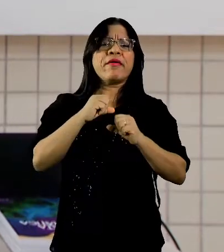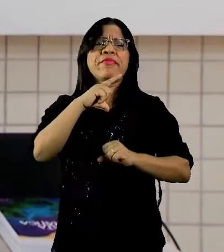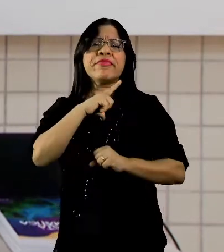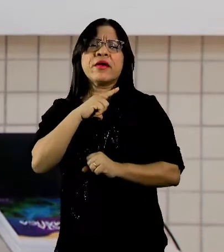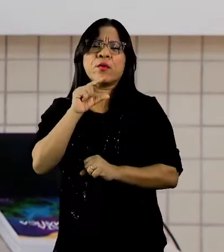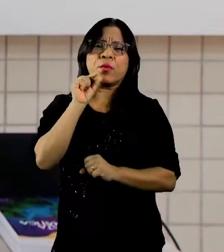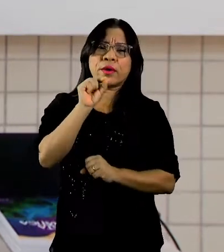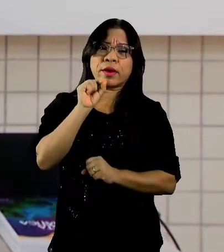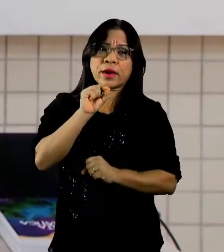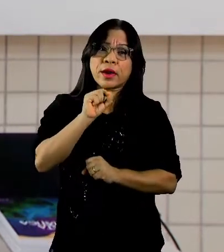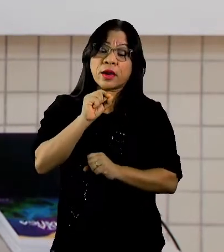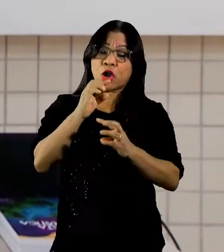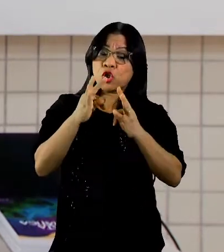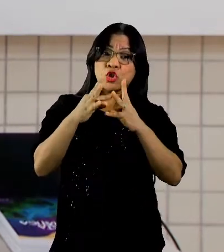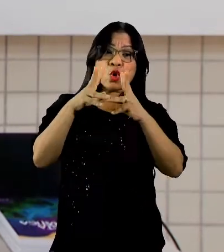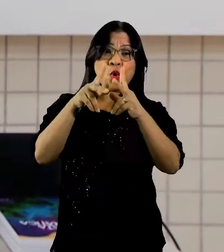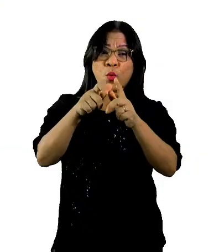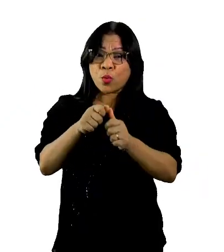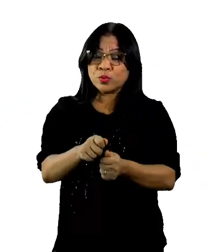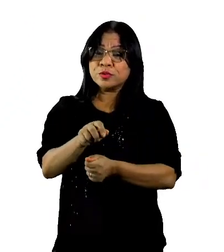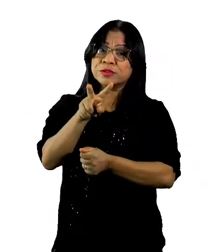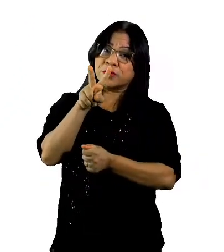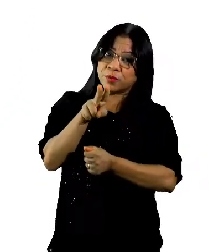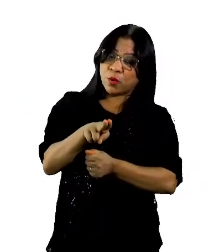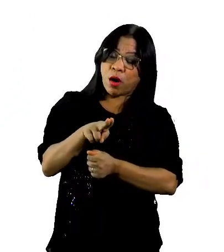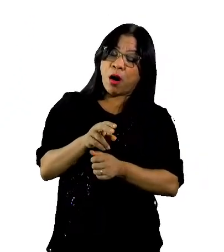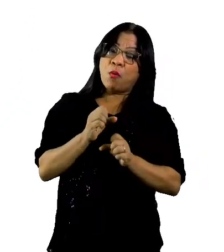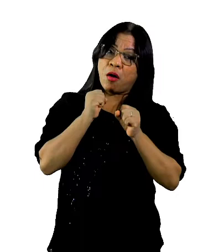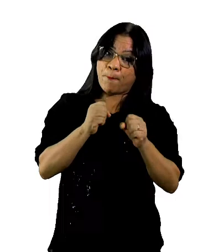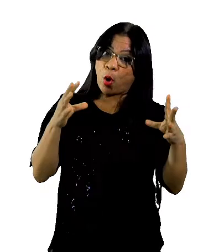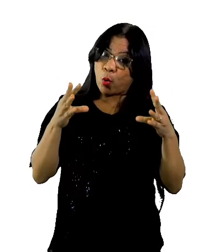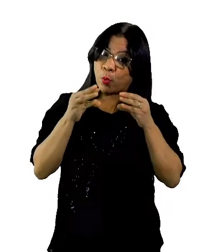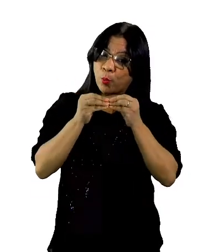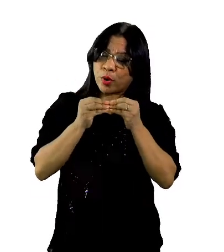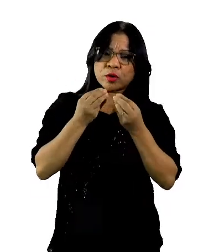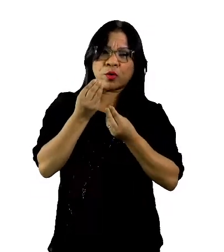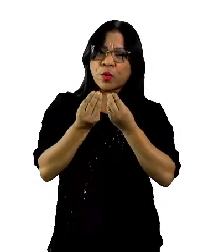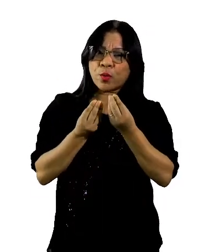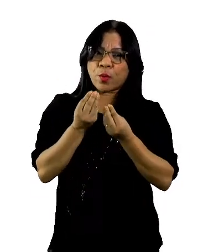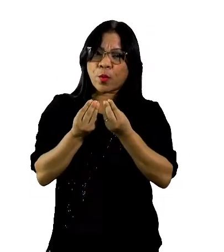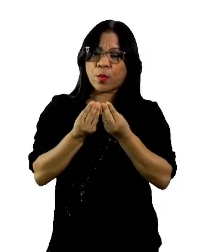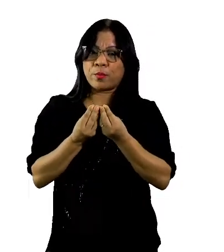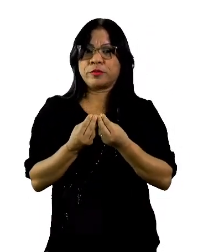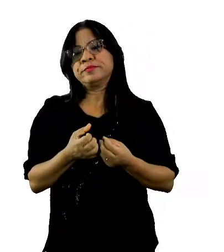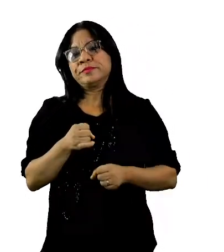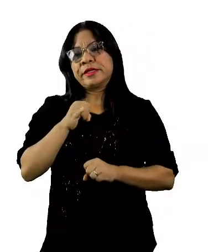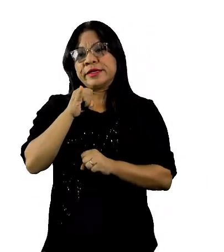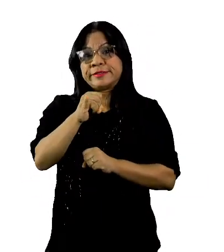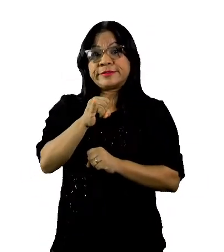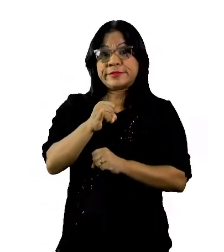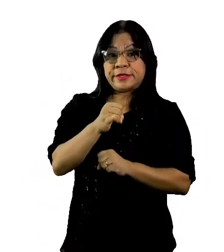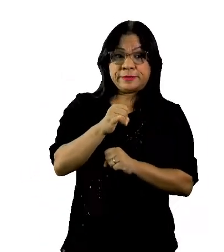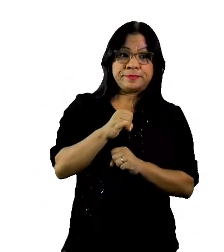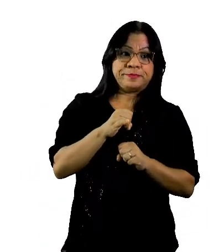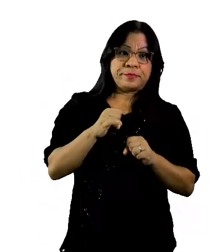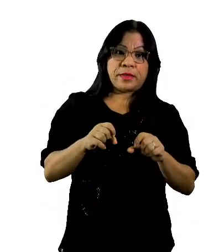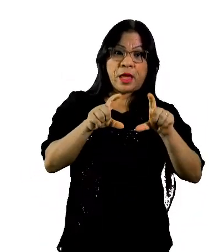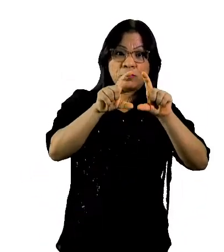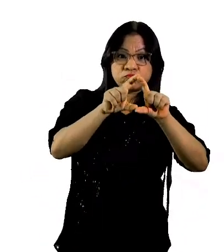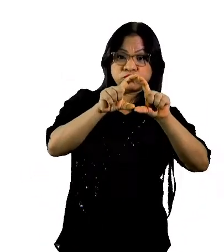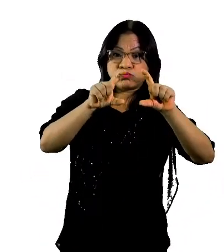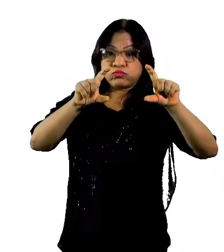todos são semelhantes. Eu posso então reduzi-los. Como? Se numa mesma expressão temos dois ou mais termos